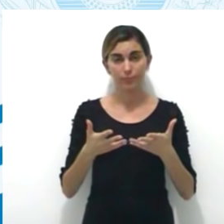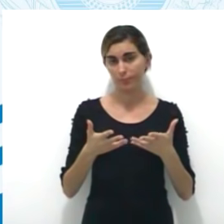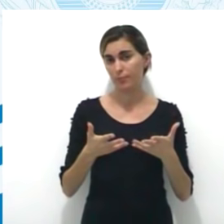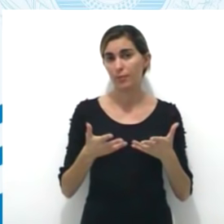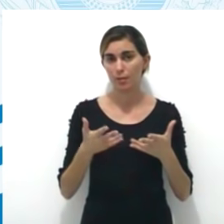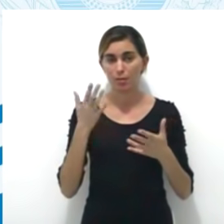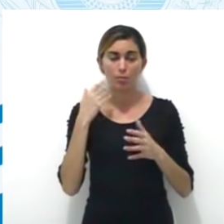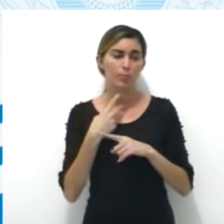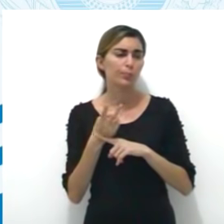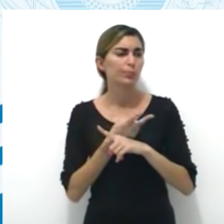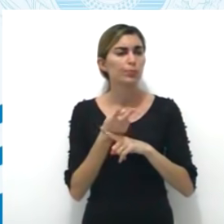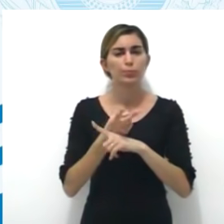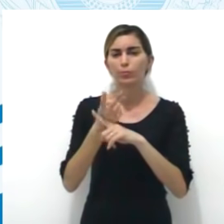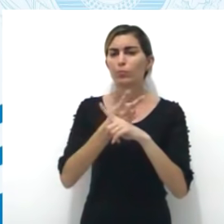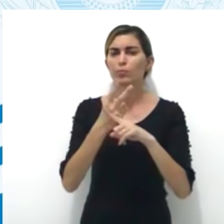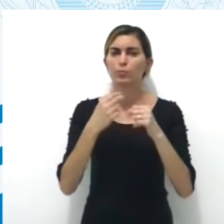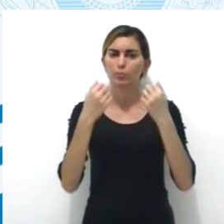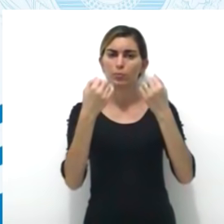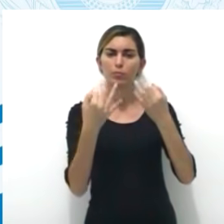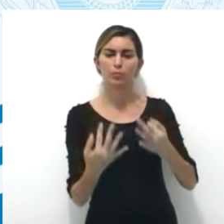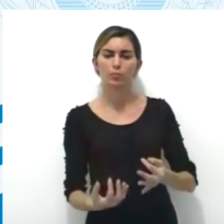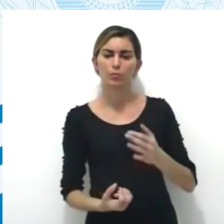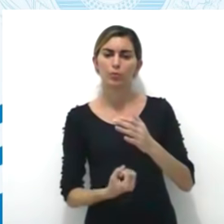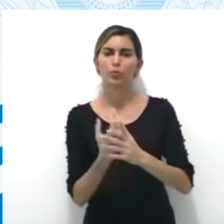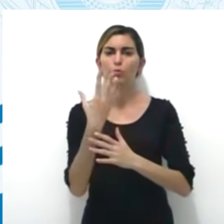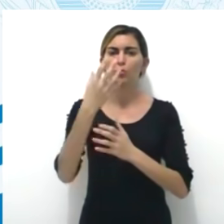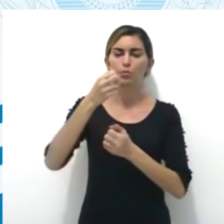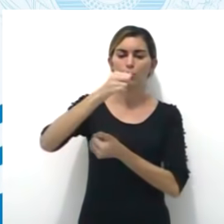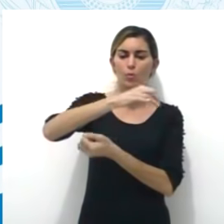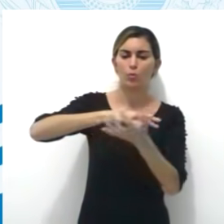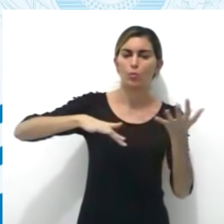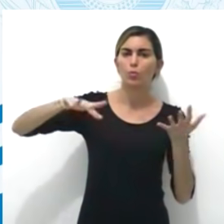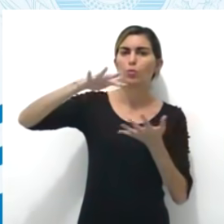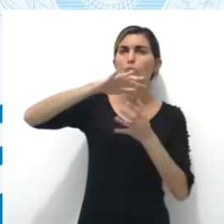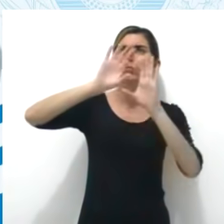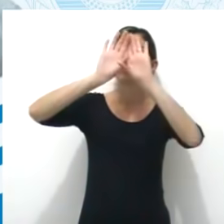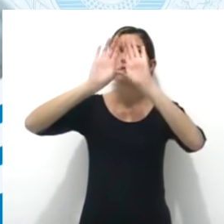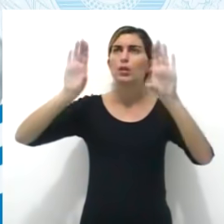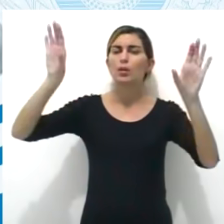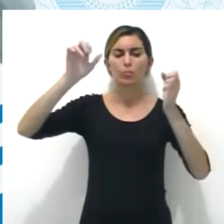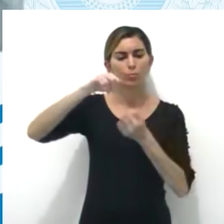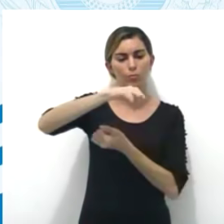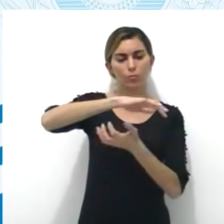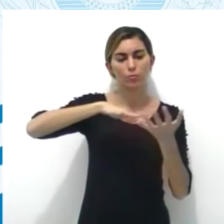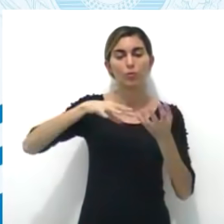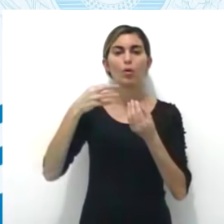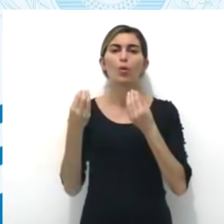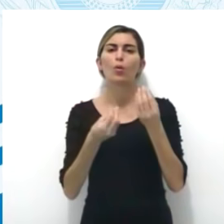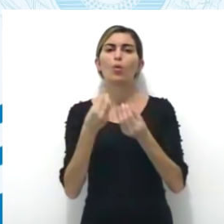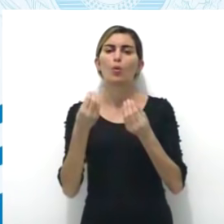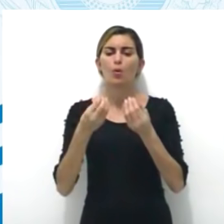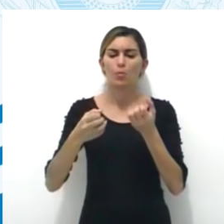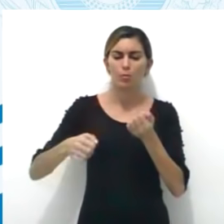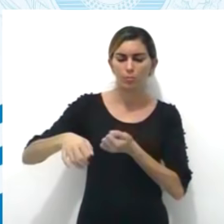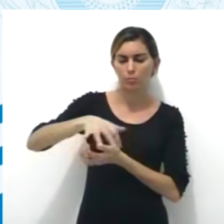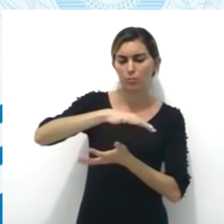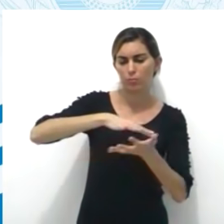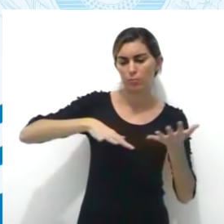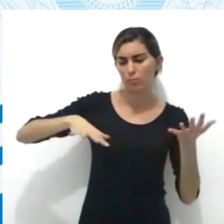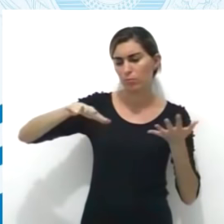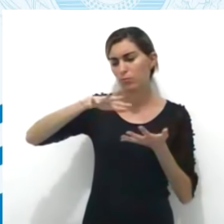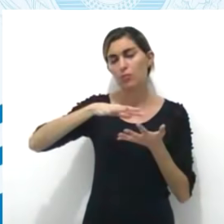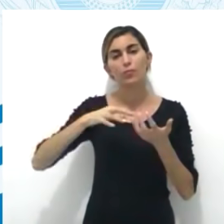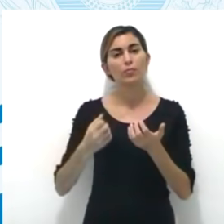períodos, procuraram explicar o surgimento do universo. Então, como é que o universo ele